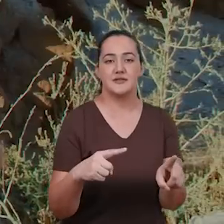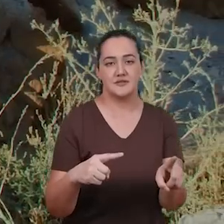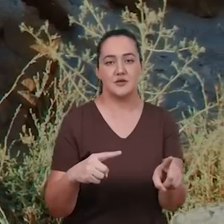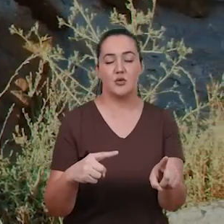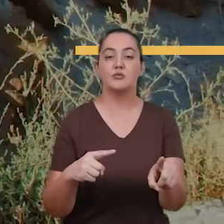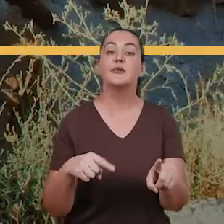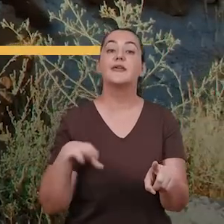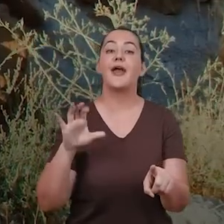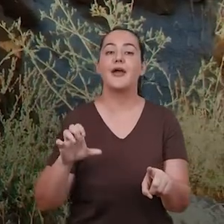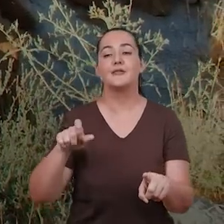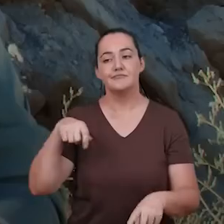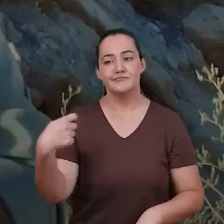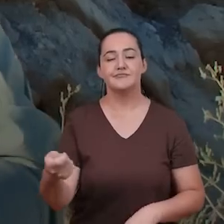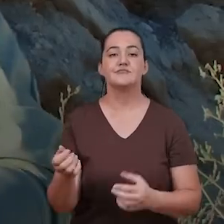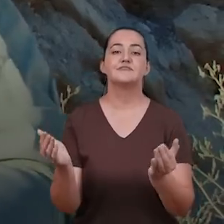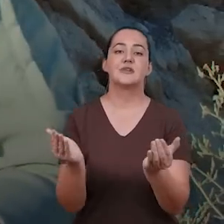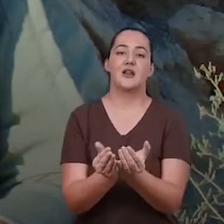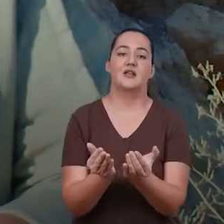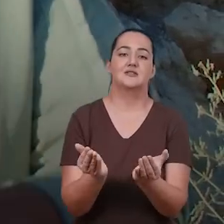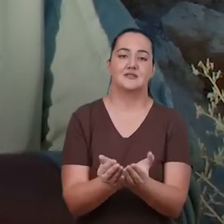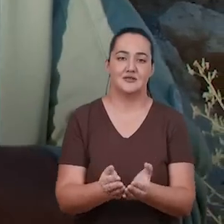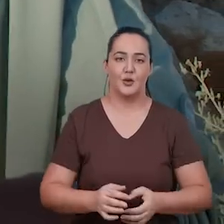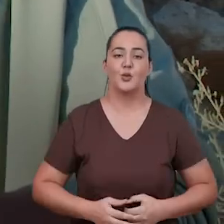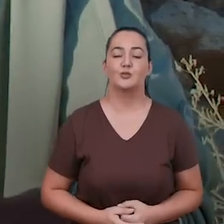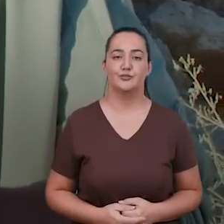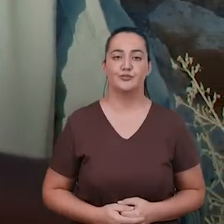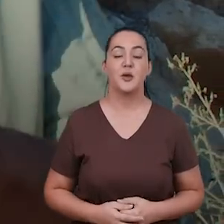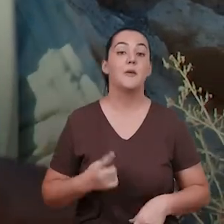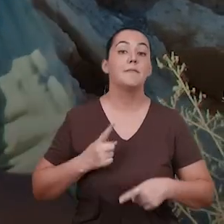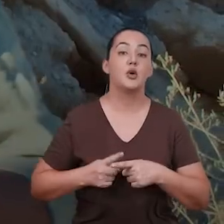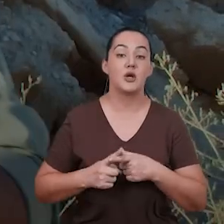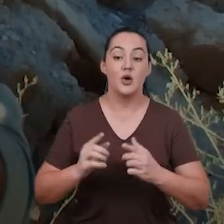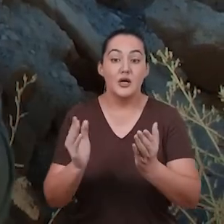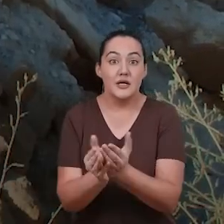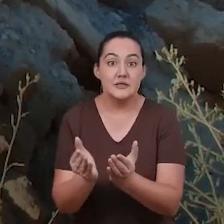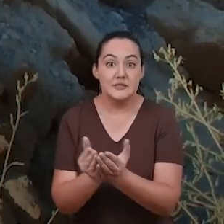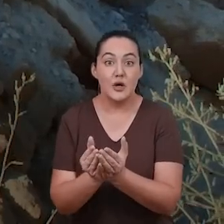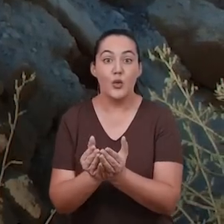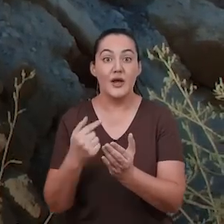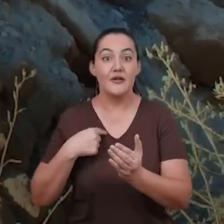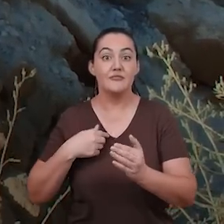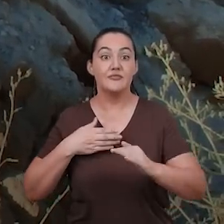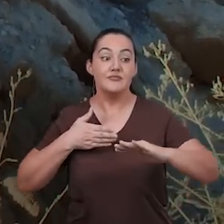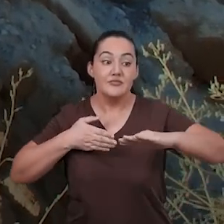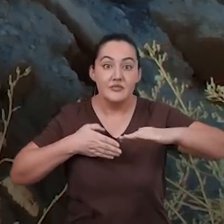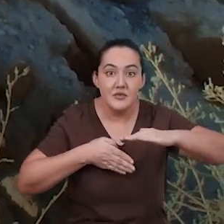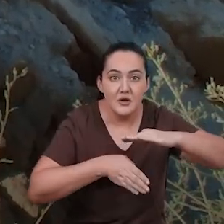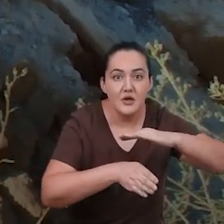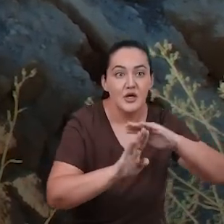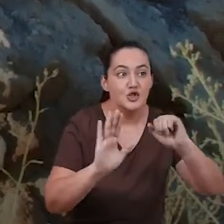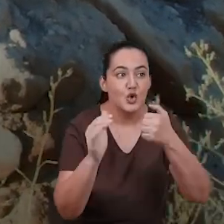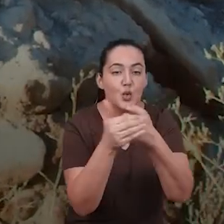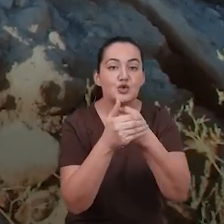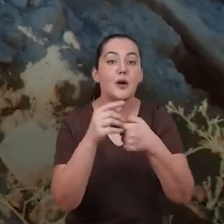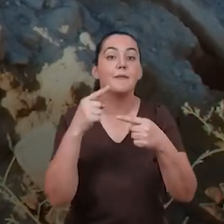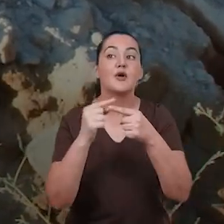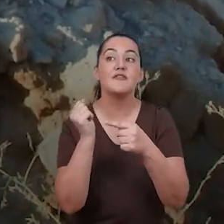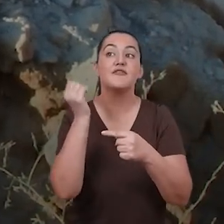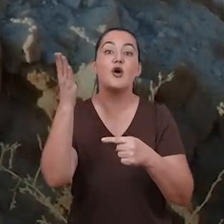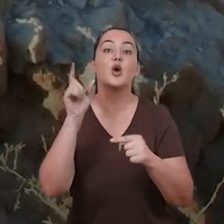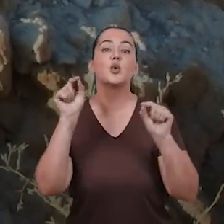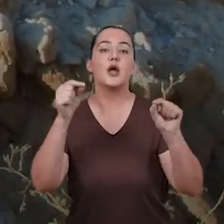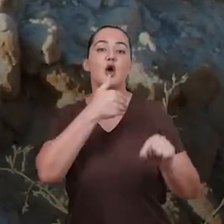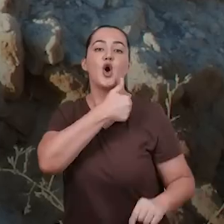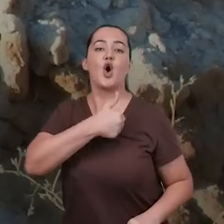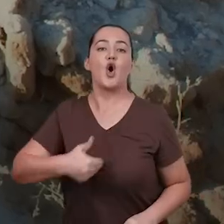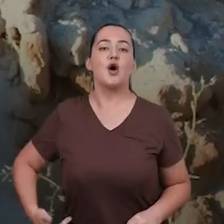eram estes? Os cristãos. Ao que tudo indica, os cristãos vinham para cá e se escondiam nesse lugar porque do lado de fora